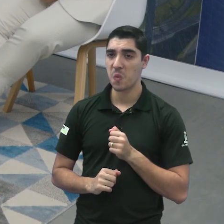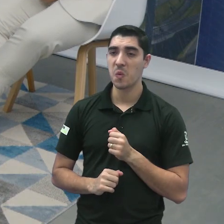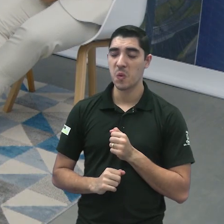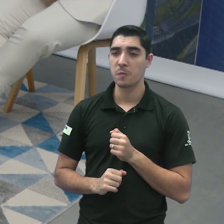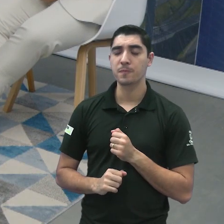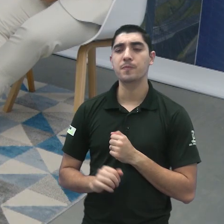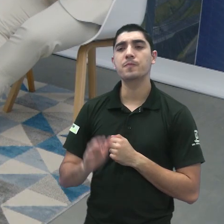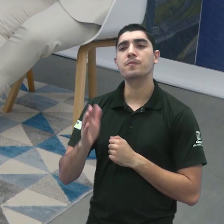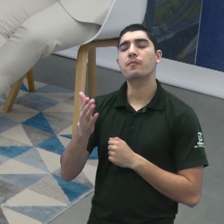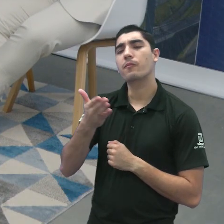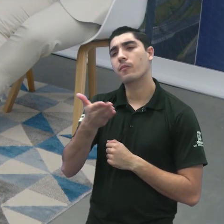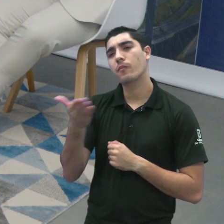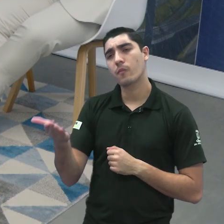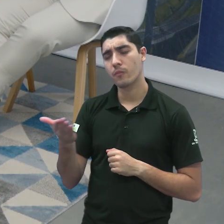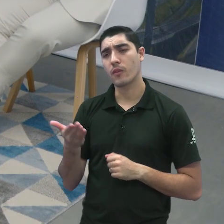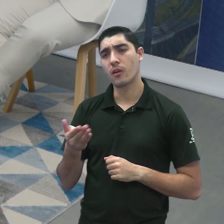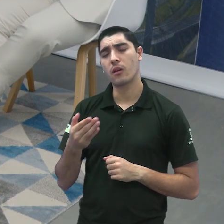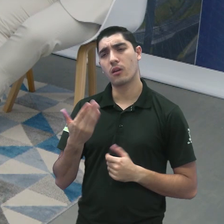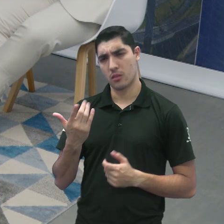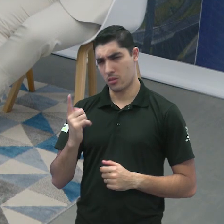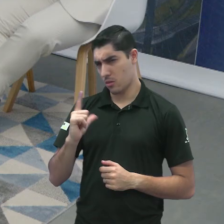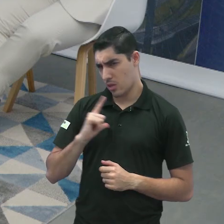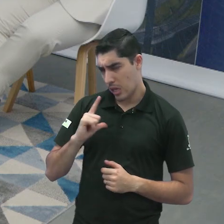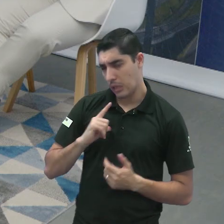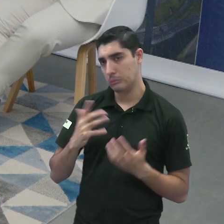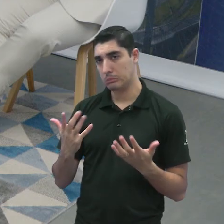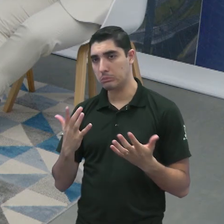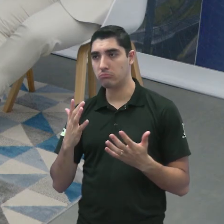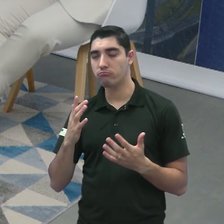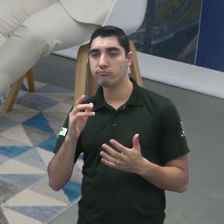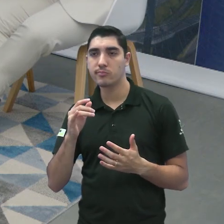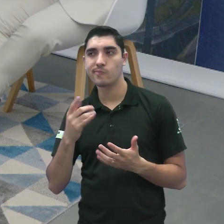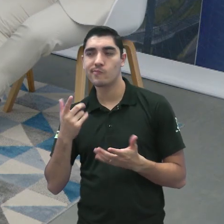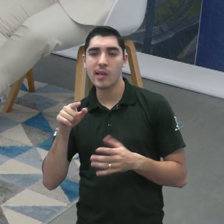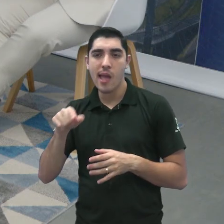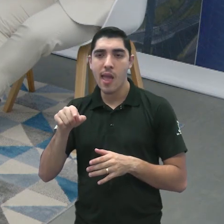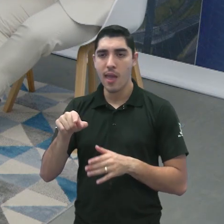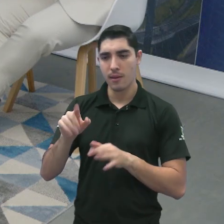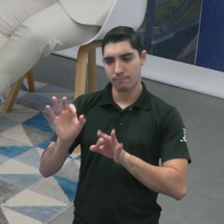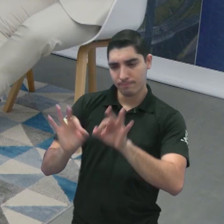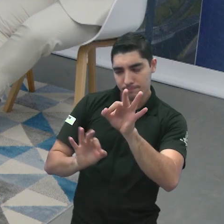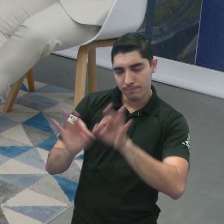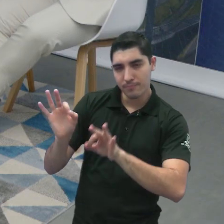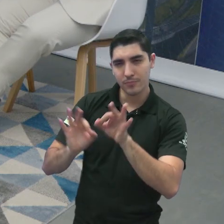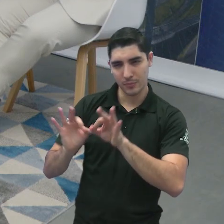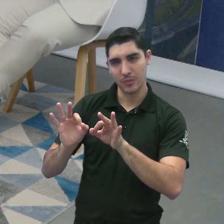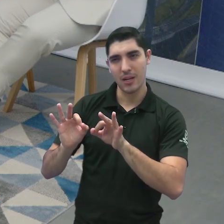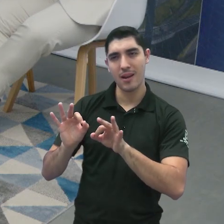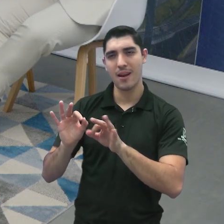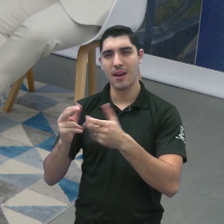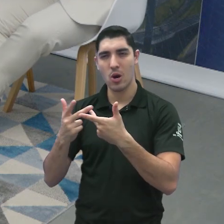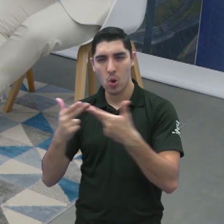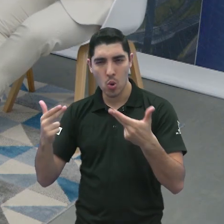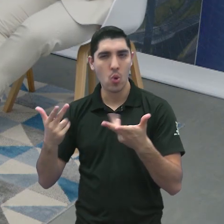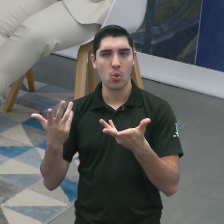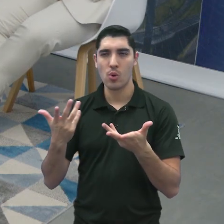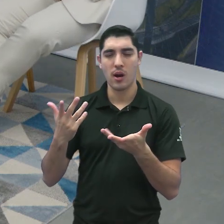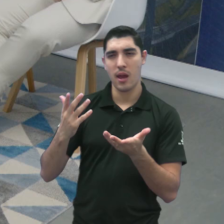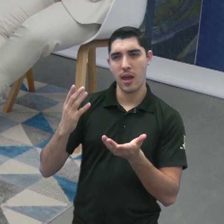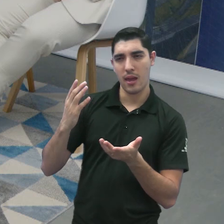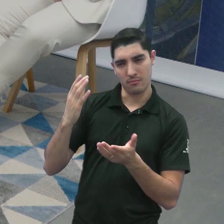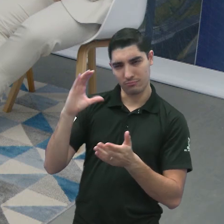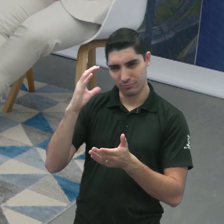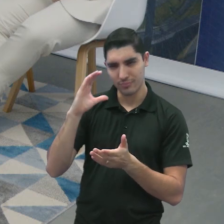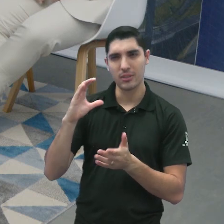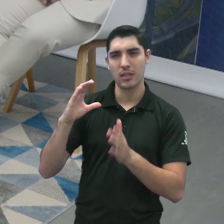Poliana, existe o risco, né, de a produção científica feminina ficar, né, restrita a